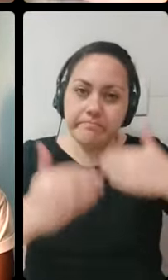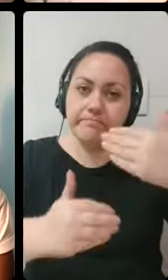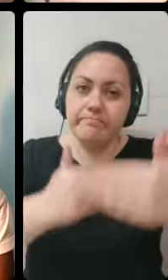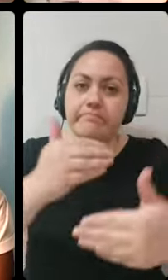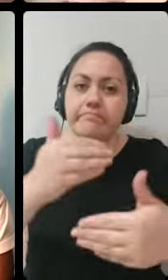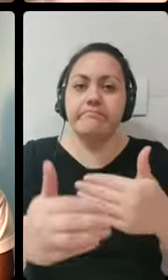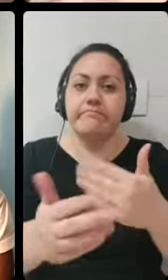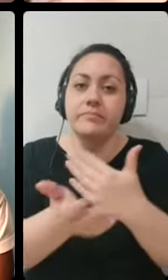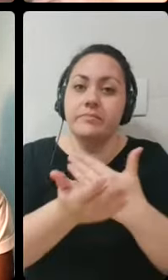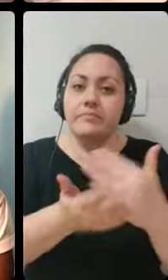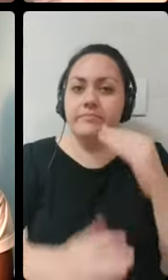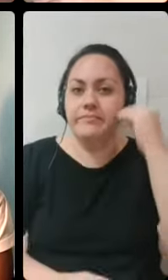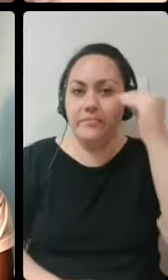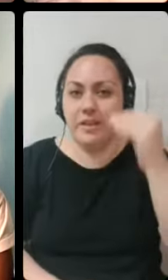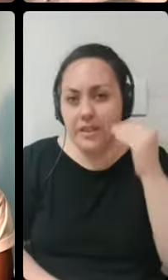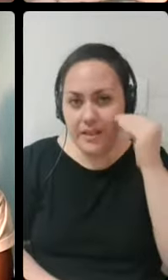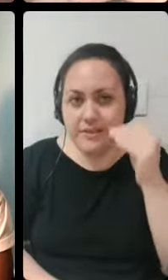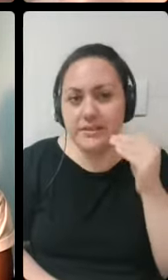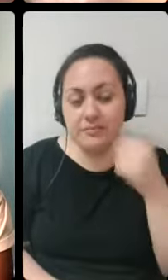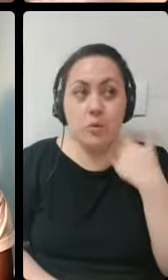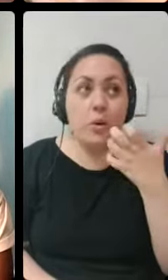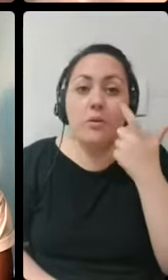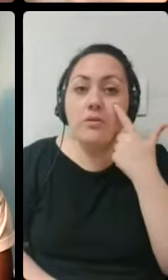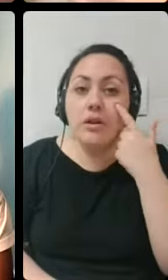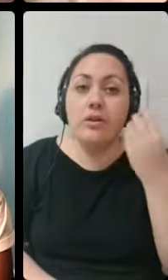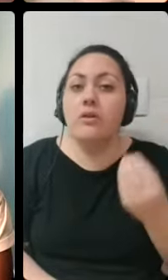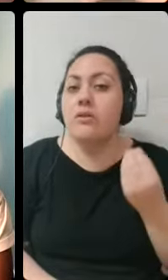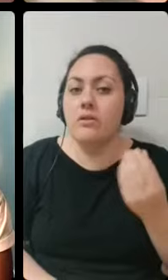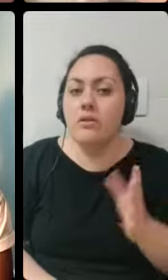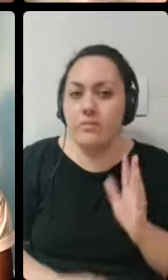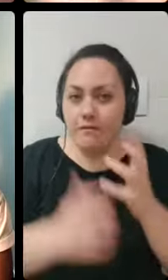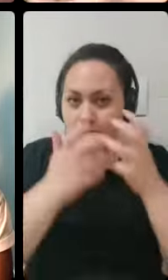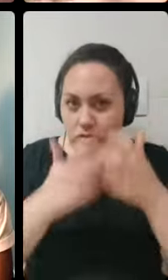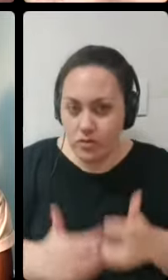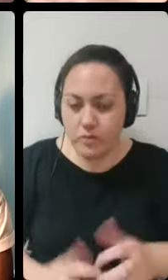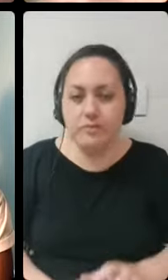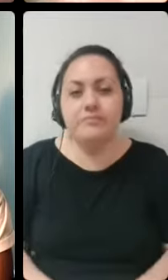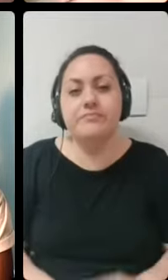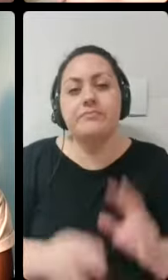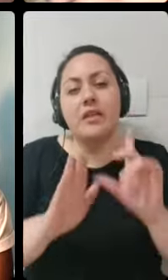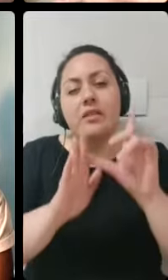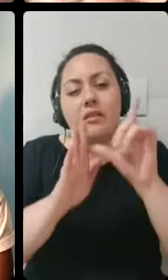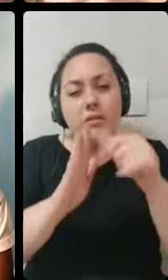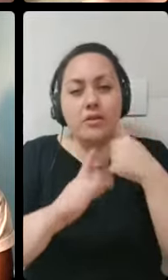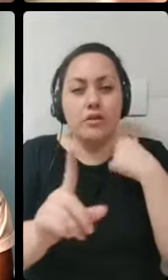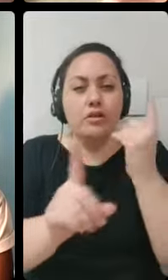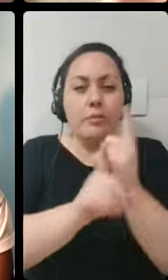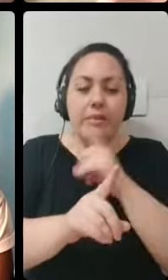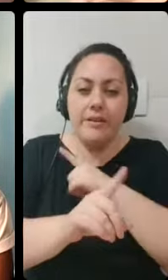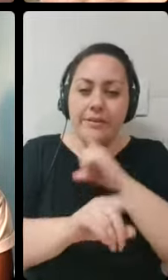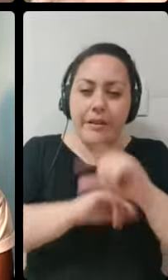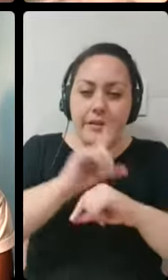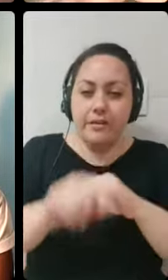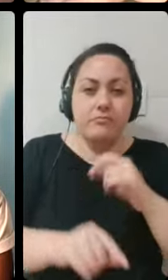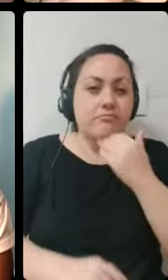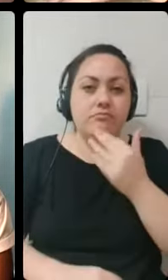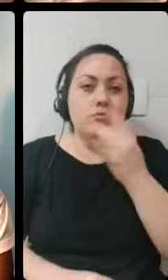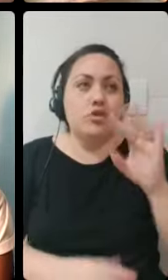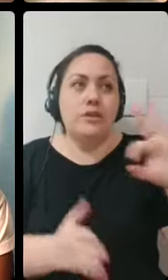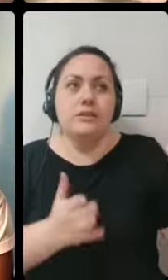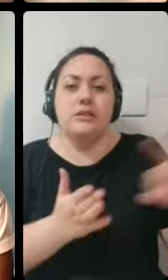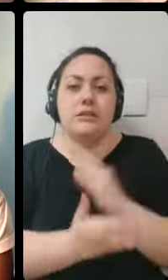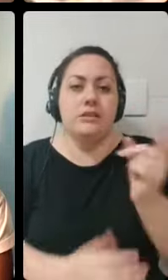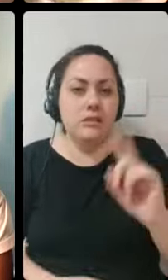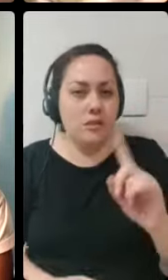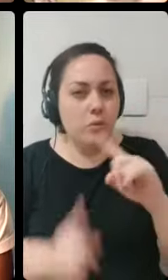quero ver mesmo como é que funciona. E aí depois que eu fui descobrir que tinha a seleção, que não era assim só se inscrever, que